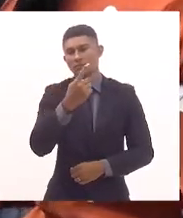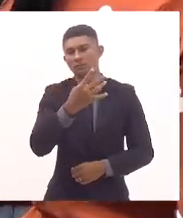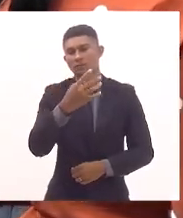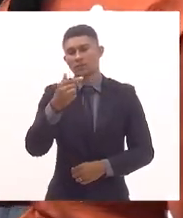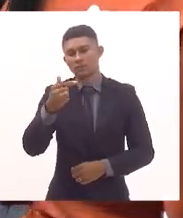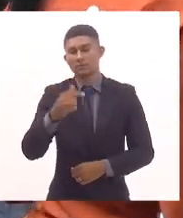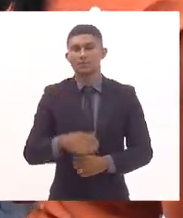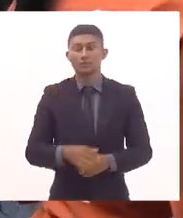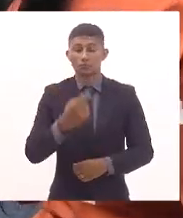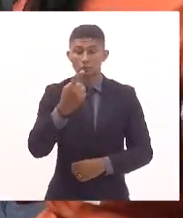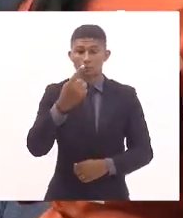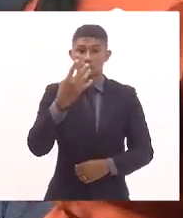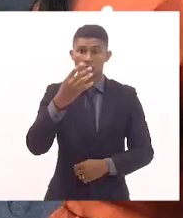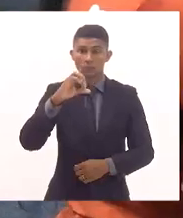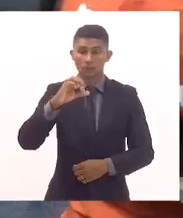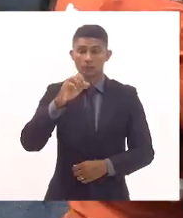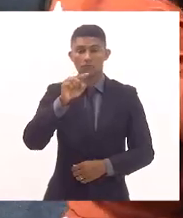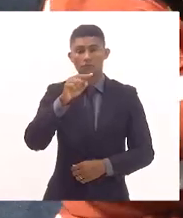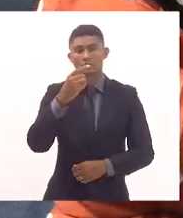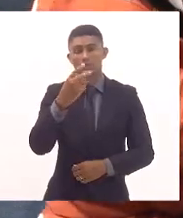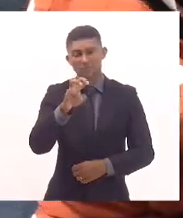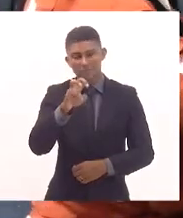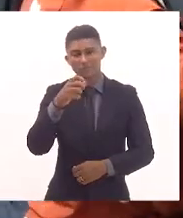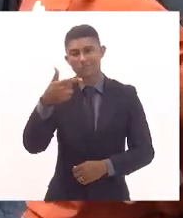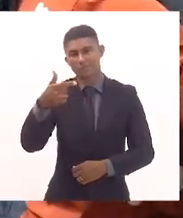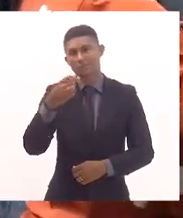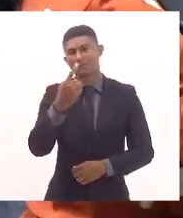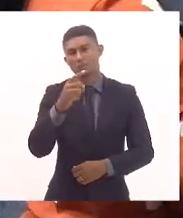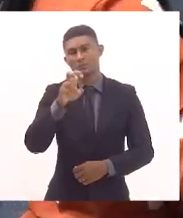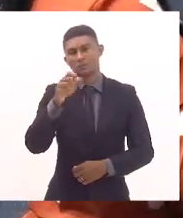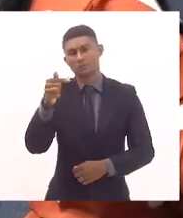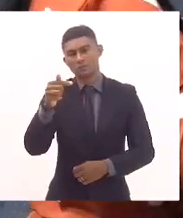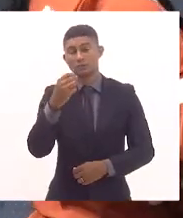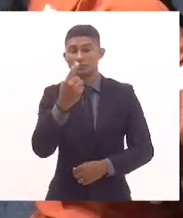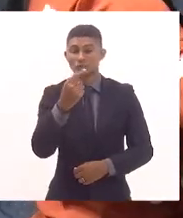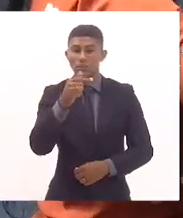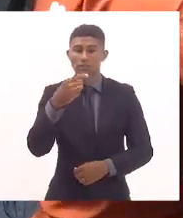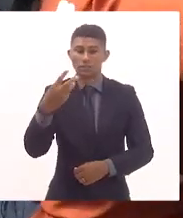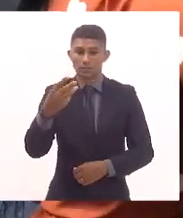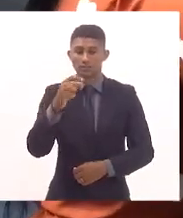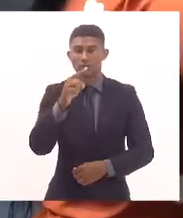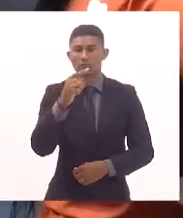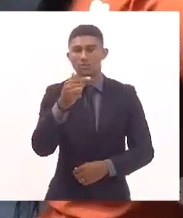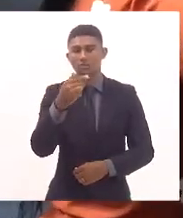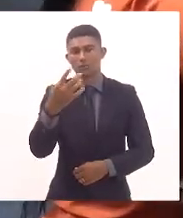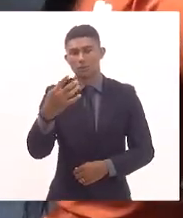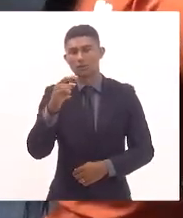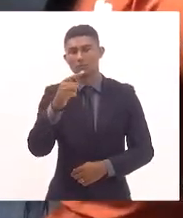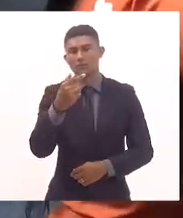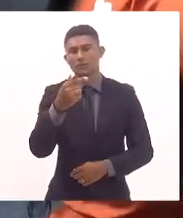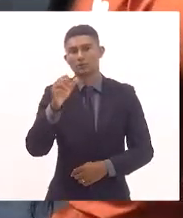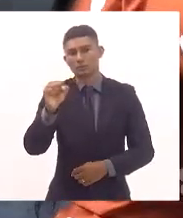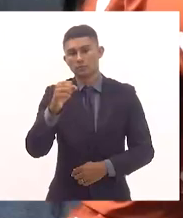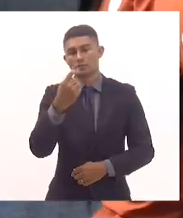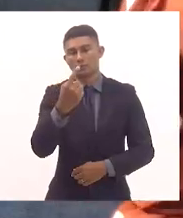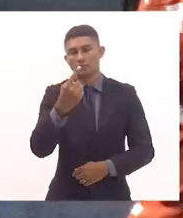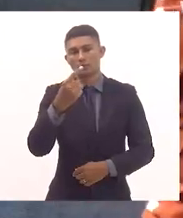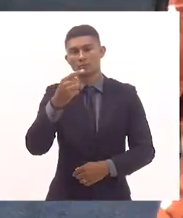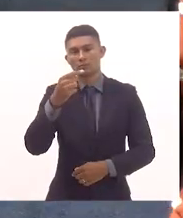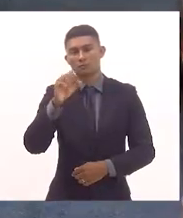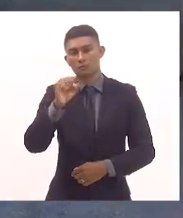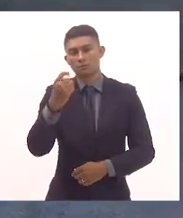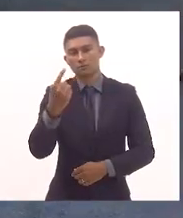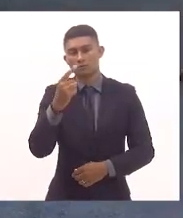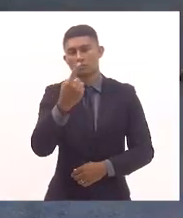147, 149, 152, 153, 156, 157, 173, 174, 178, 179,